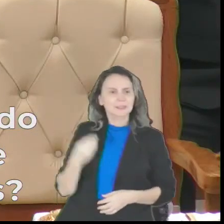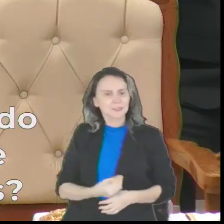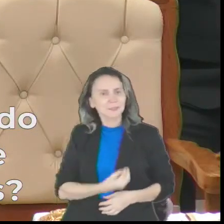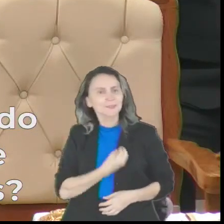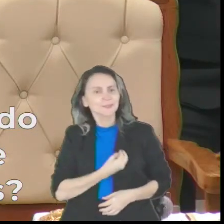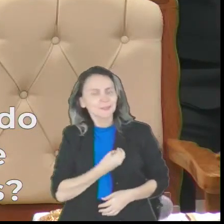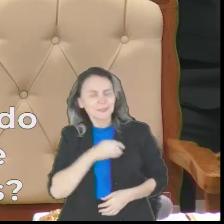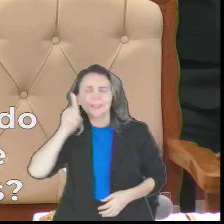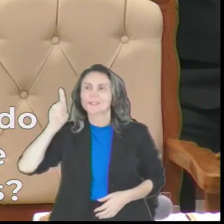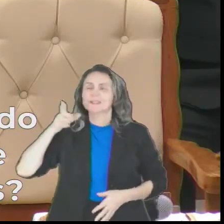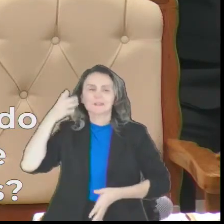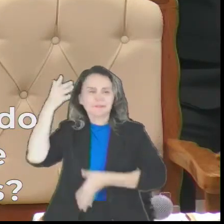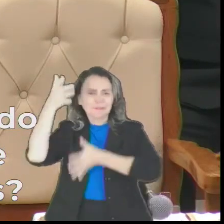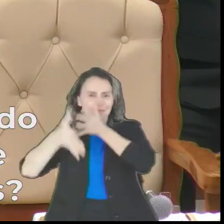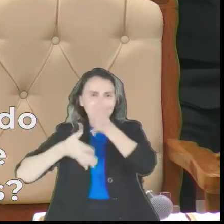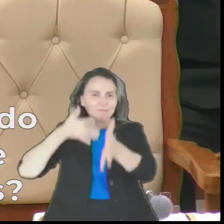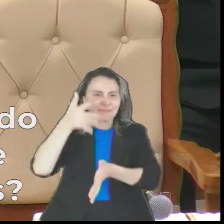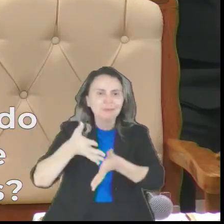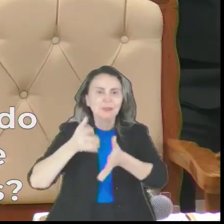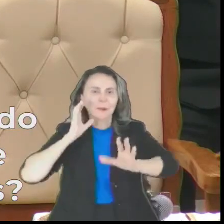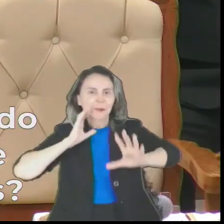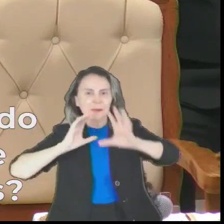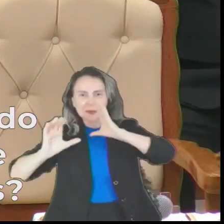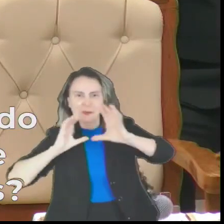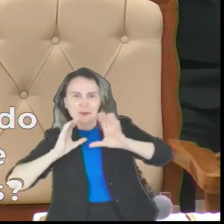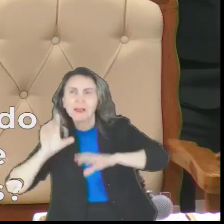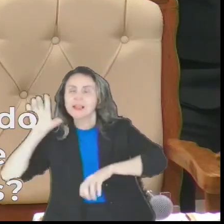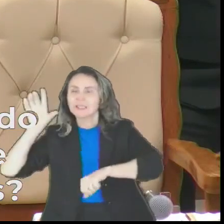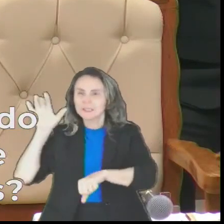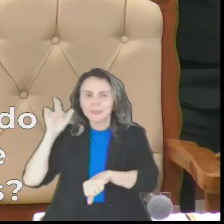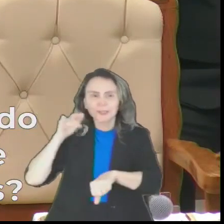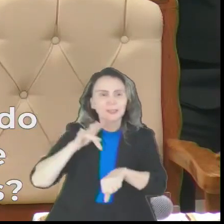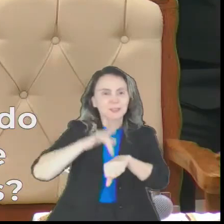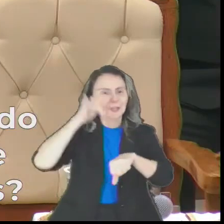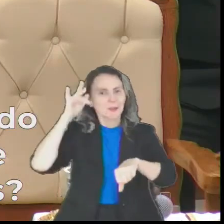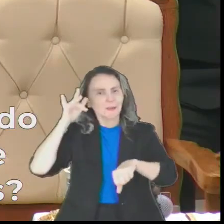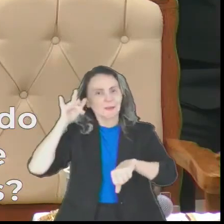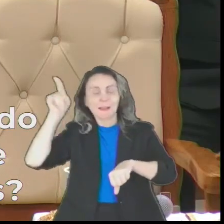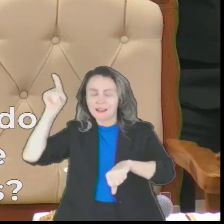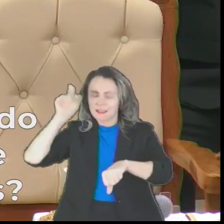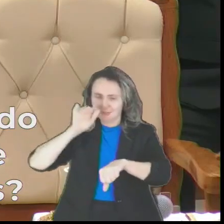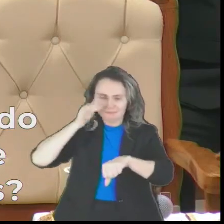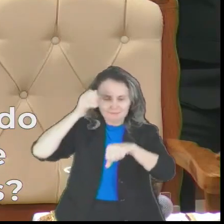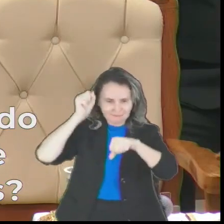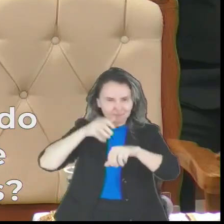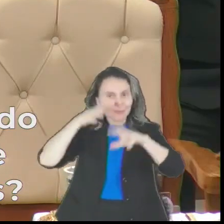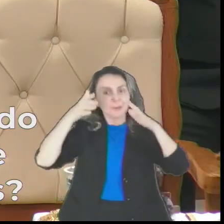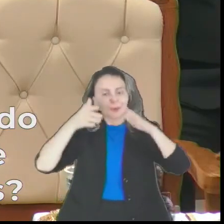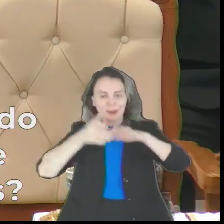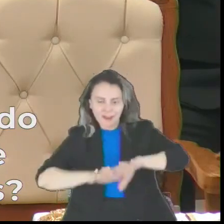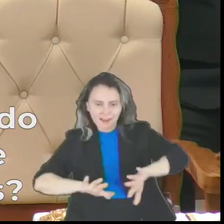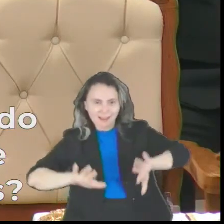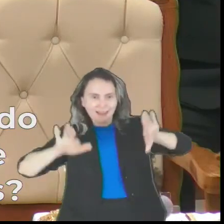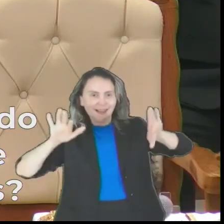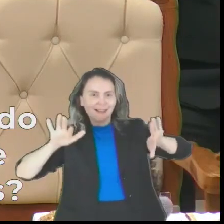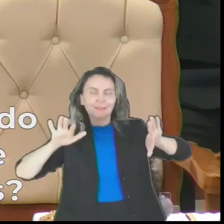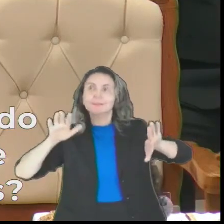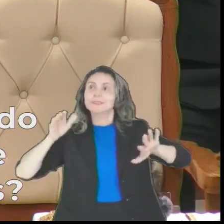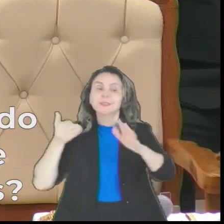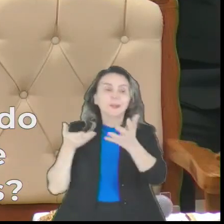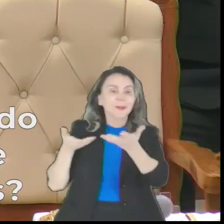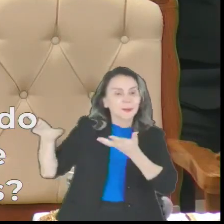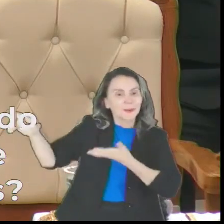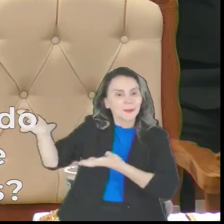Ele fala, se comunica, Ele toca, Ele abre, Ele interage conosco. O nosso Deus está